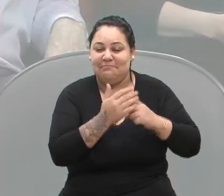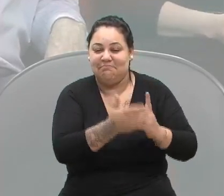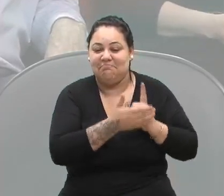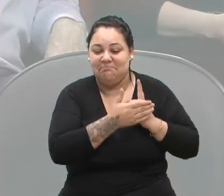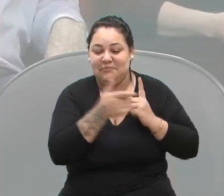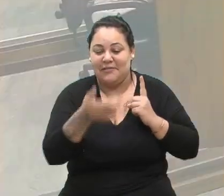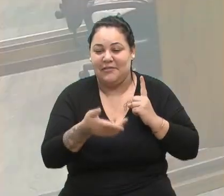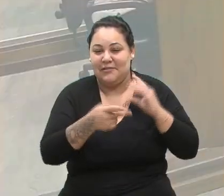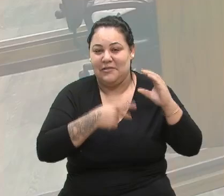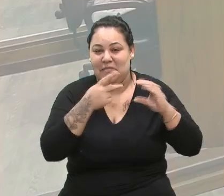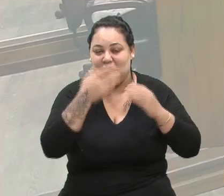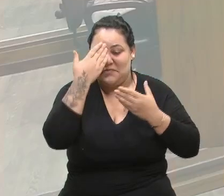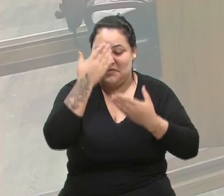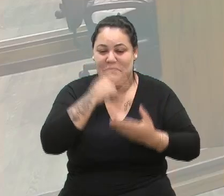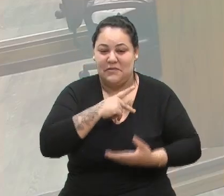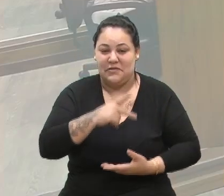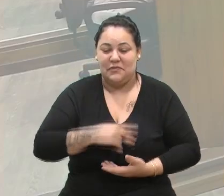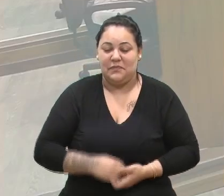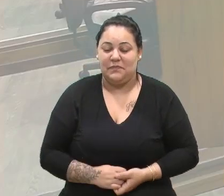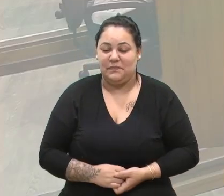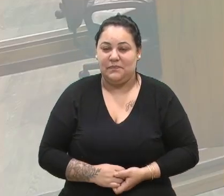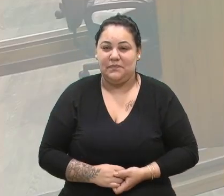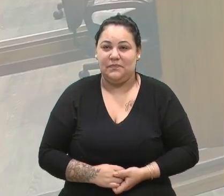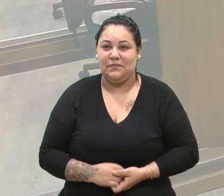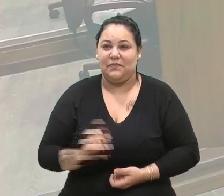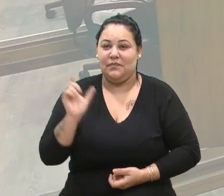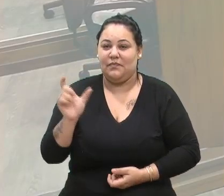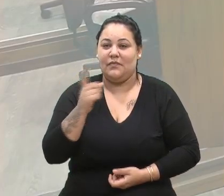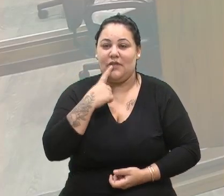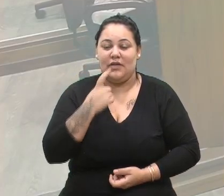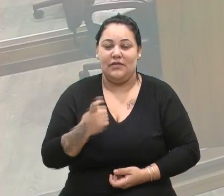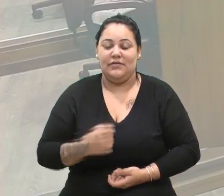Obrigado, presidente. Com a palavra, a vereadora Rose Frigieri.